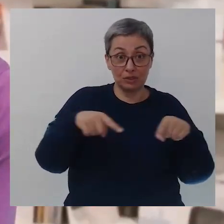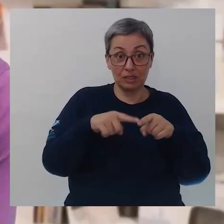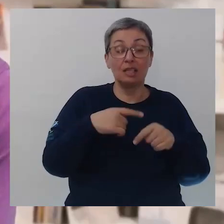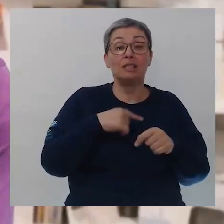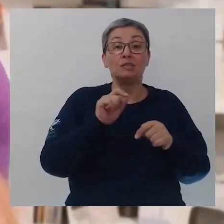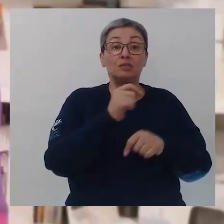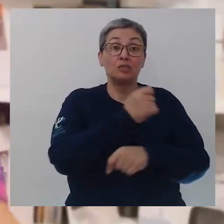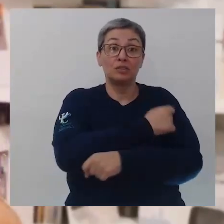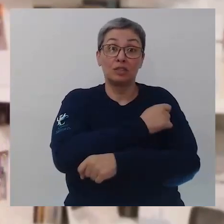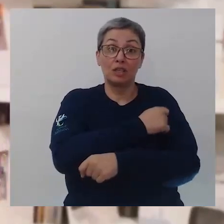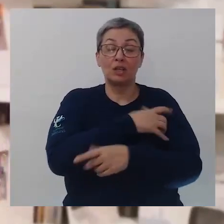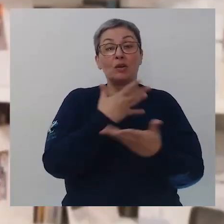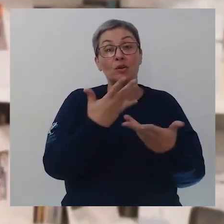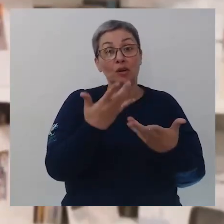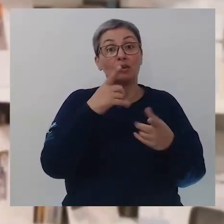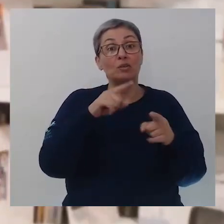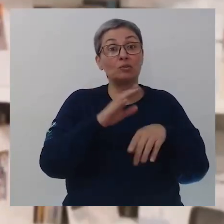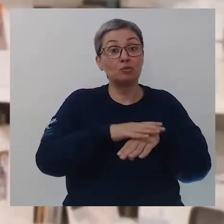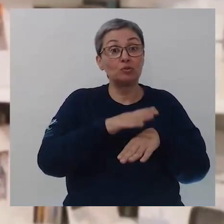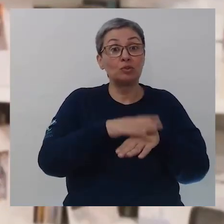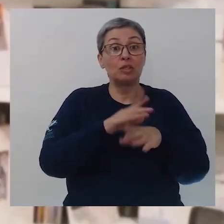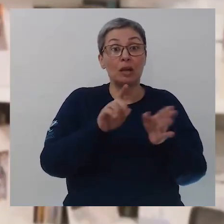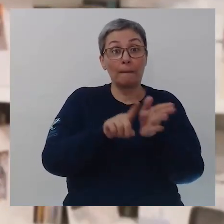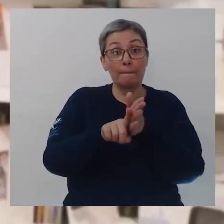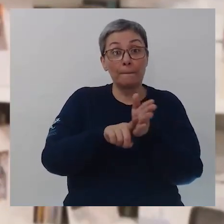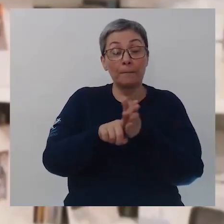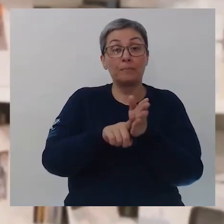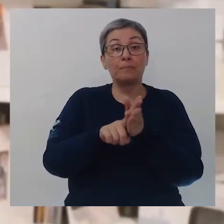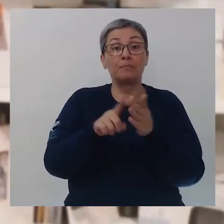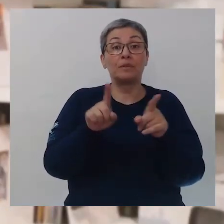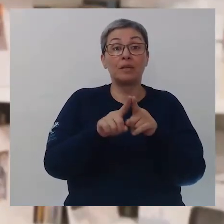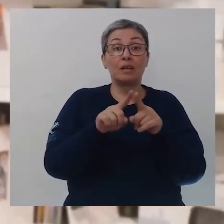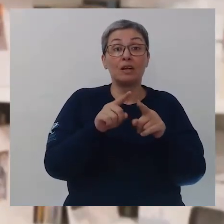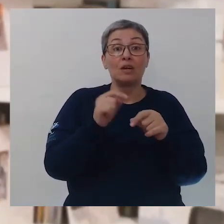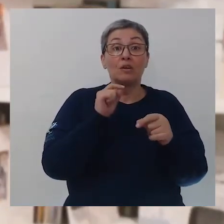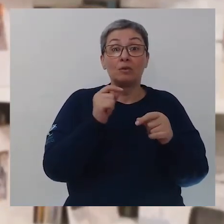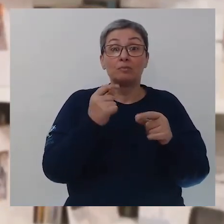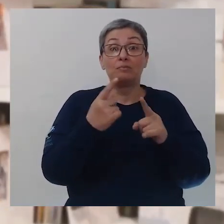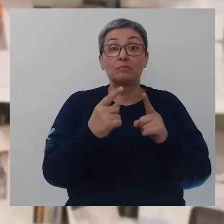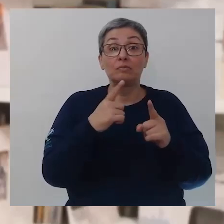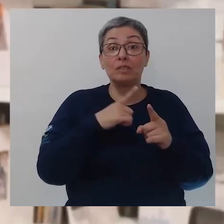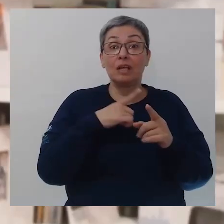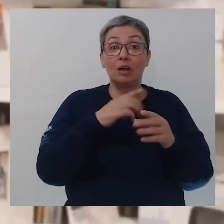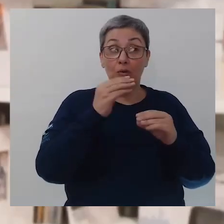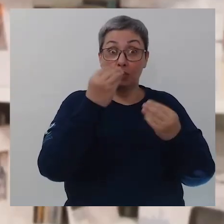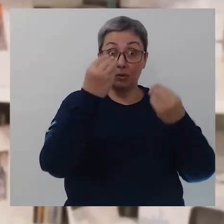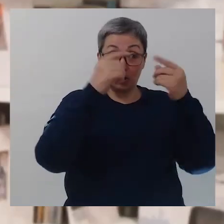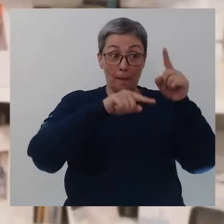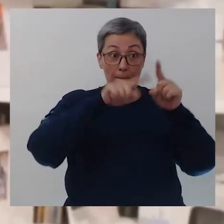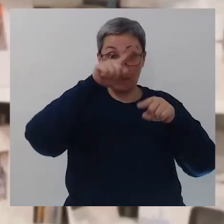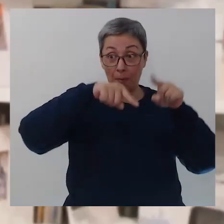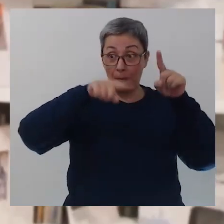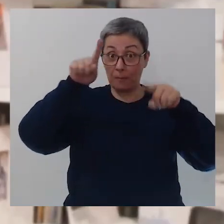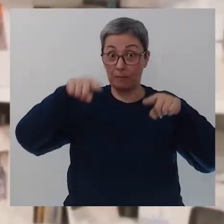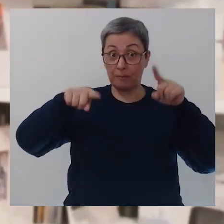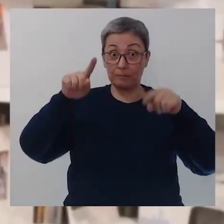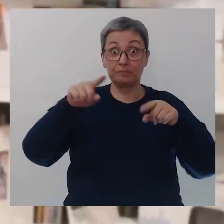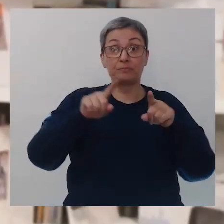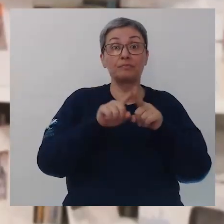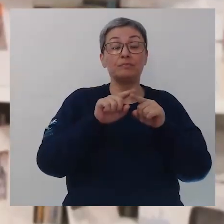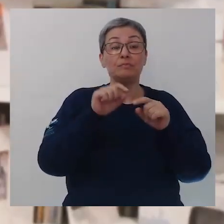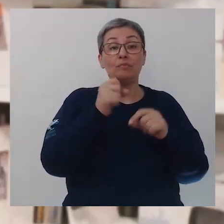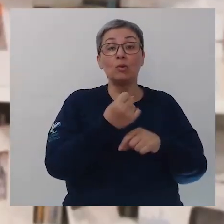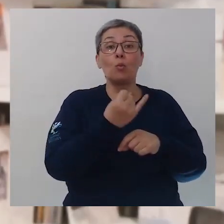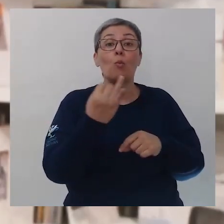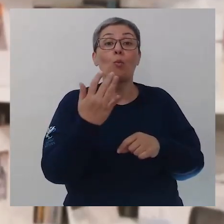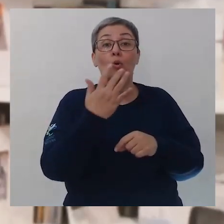por exemplo. Né? Eu quero que você faça uma pesquisa, faça uma busca para você montar esse gráfico,